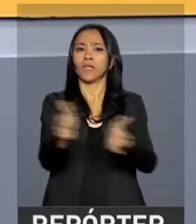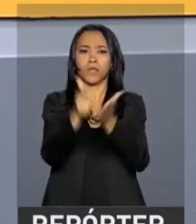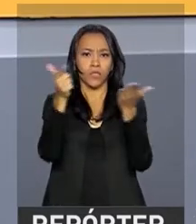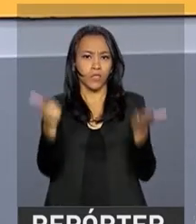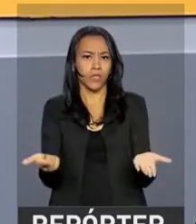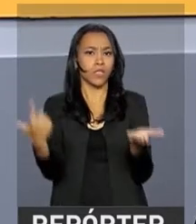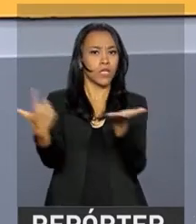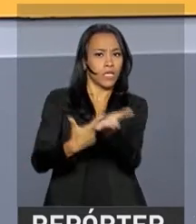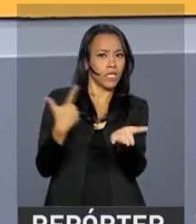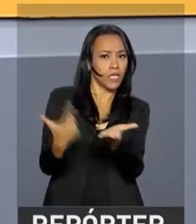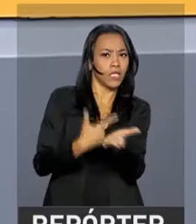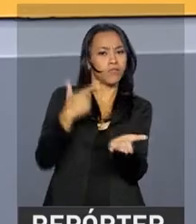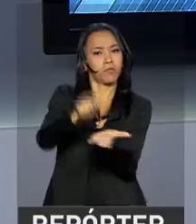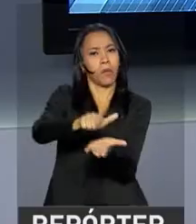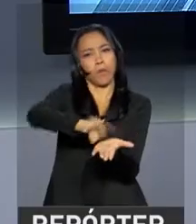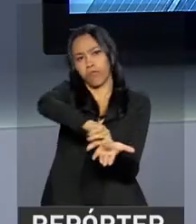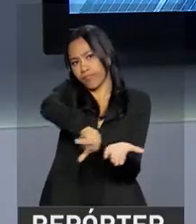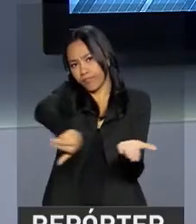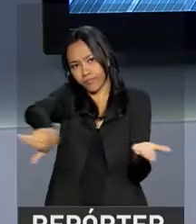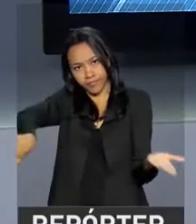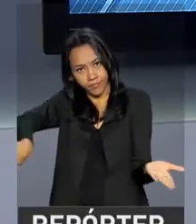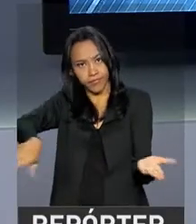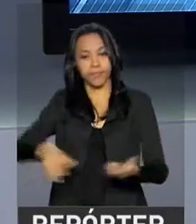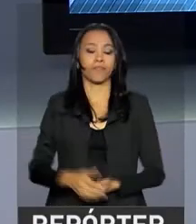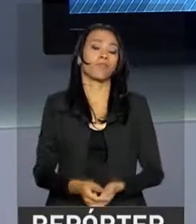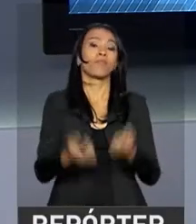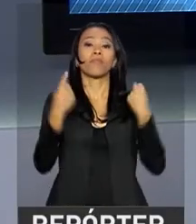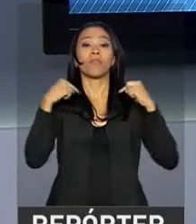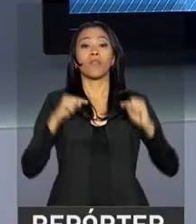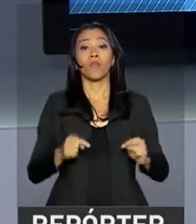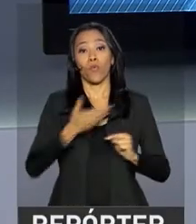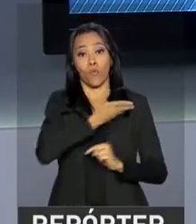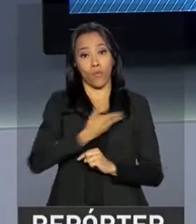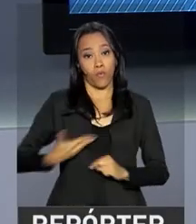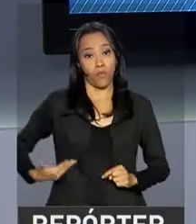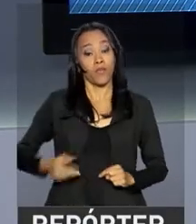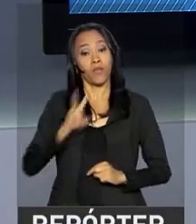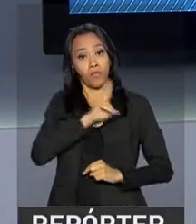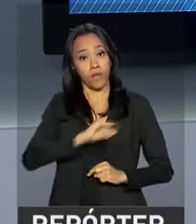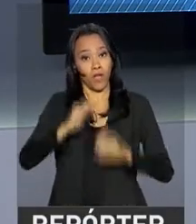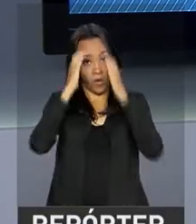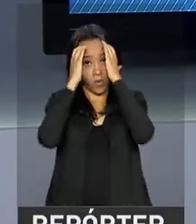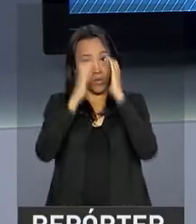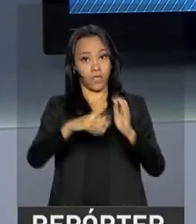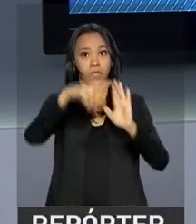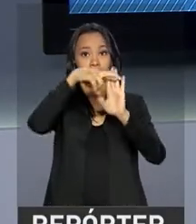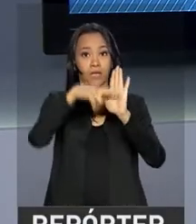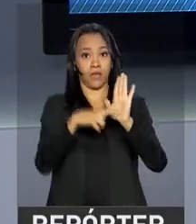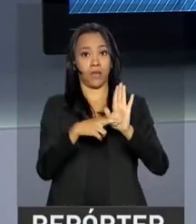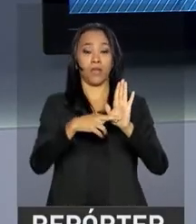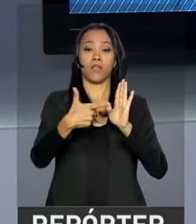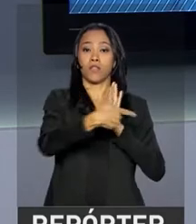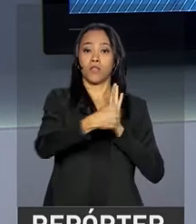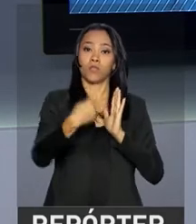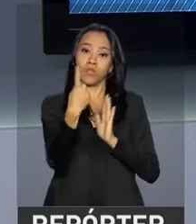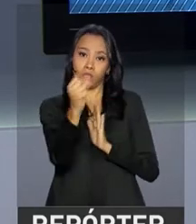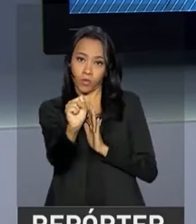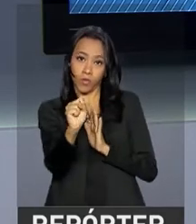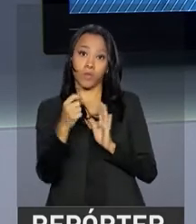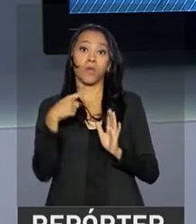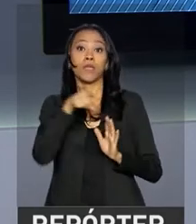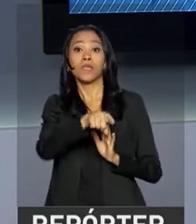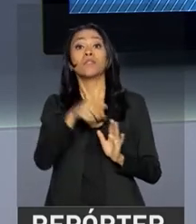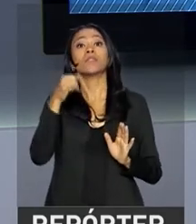papelaria entre outros o governo vai cumprir a regra de ouro em 2018 a regra impede a emissão de títulos